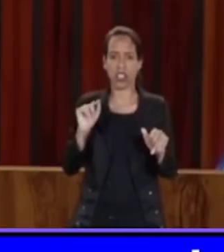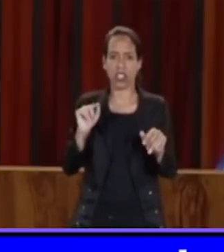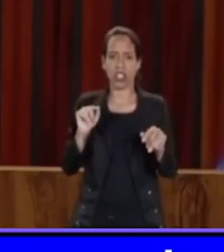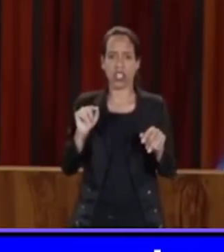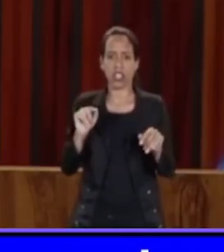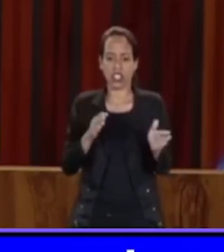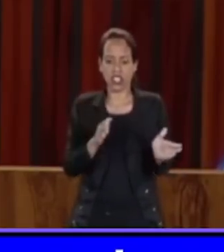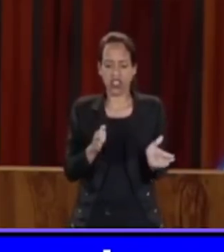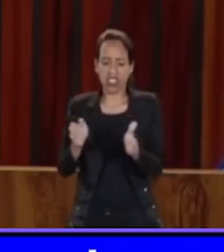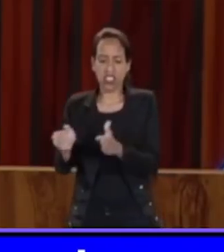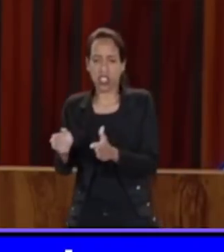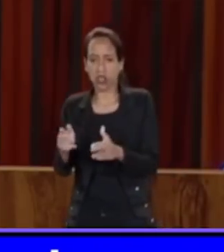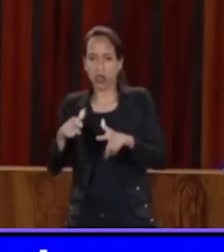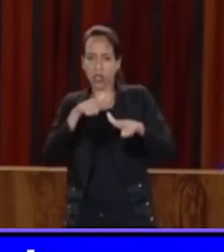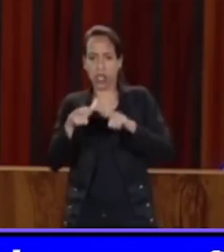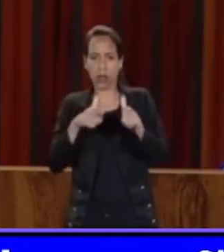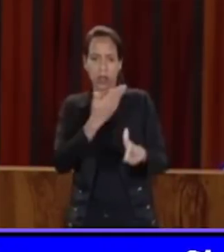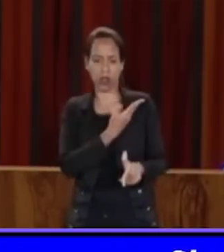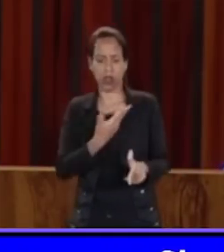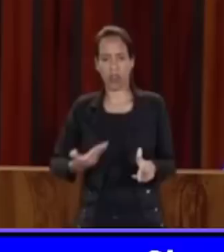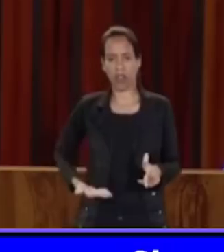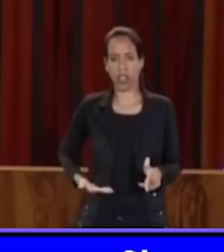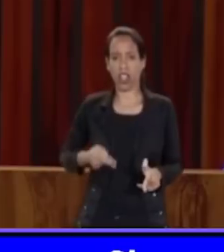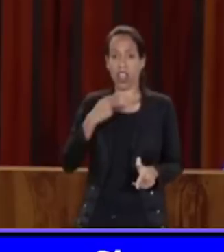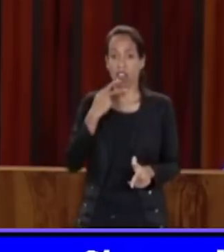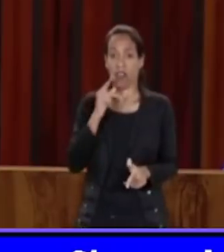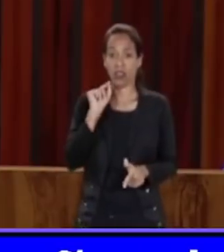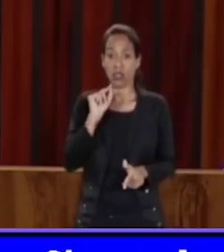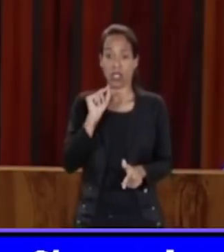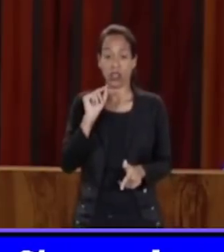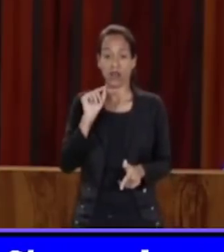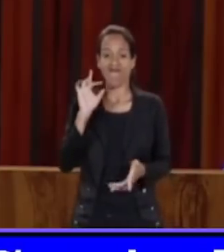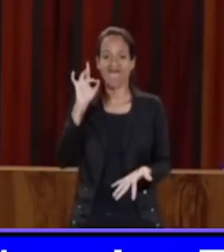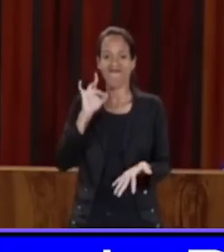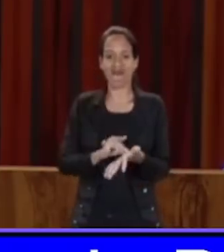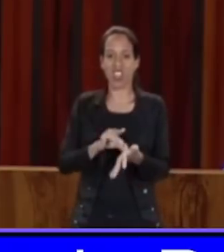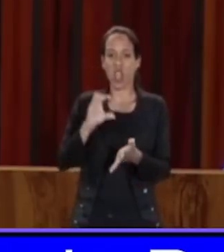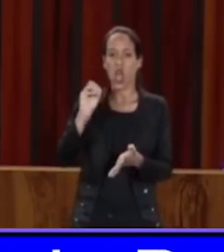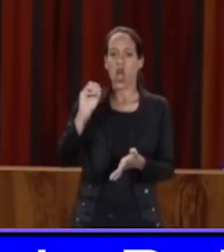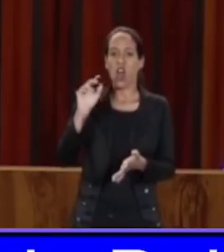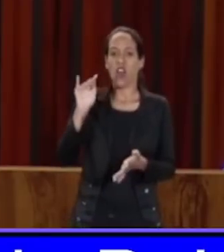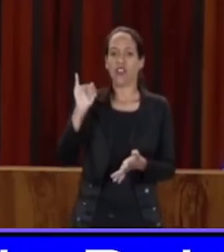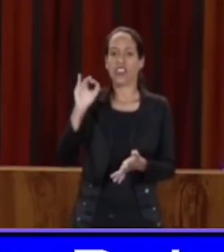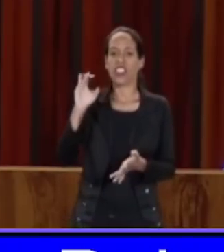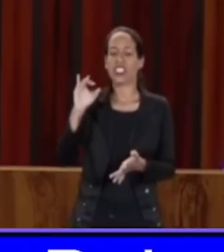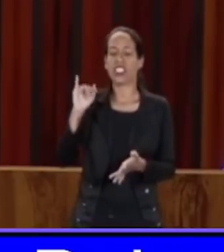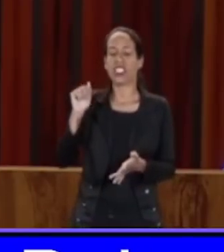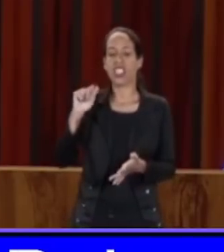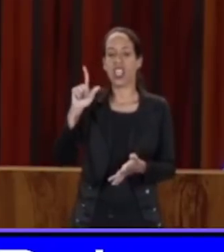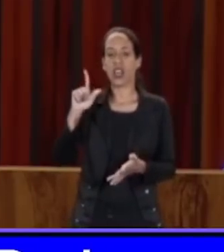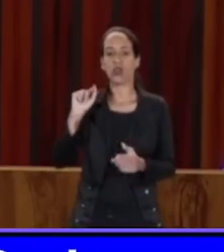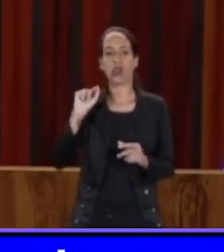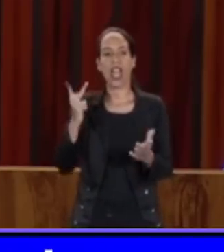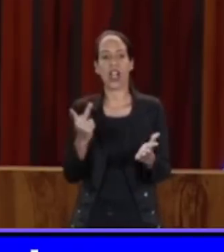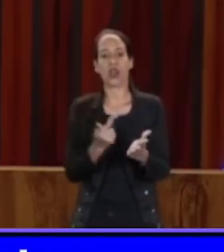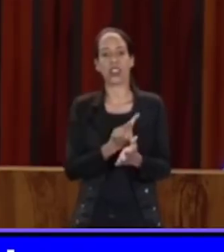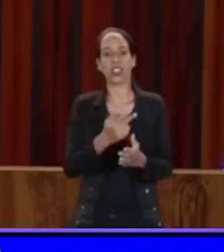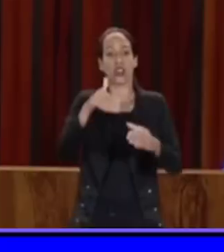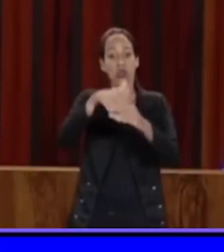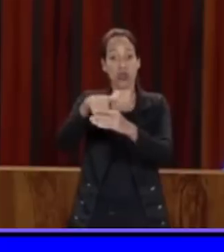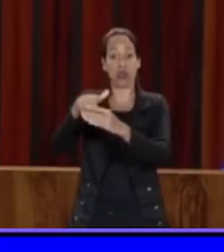função pública se revela pela desnaturação de ato oficial em acontecimento fundamentalmente